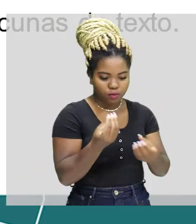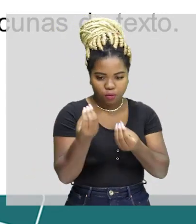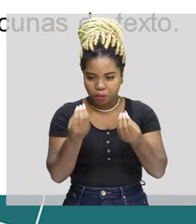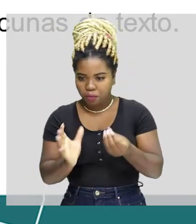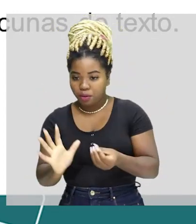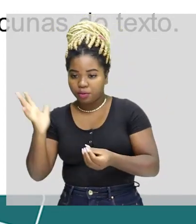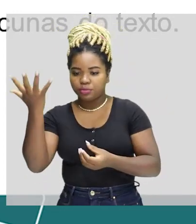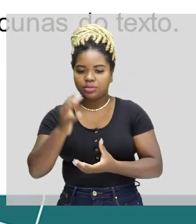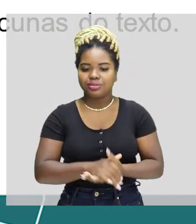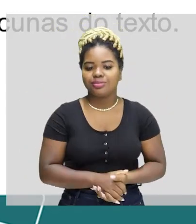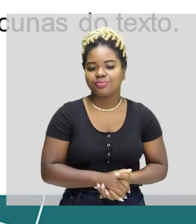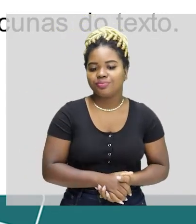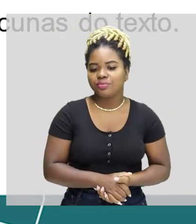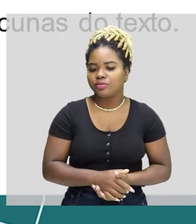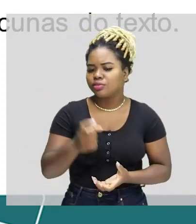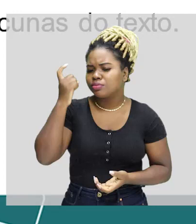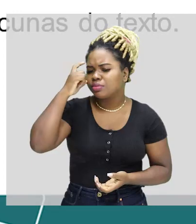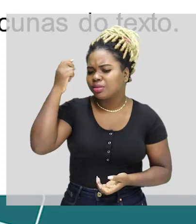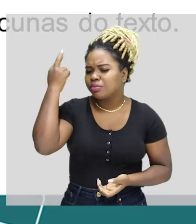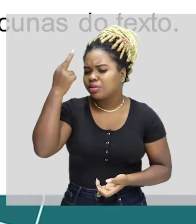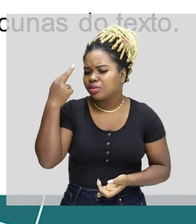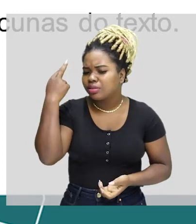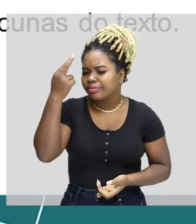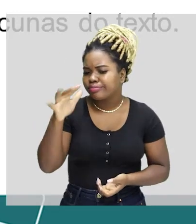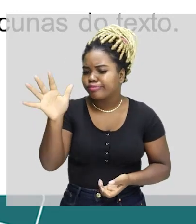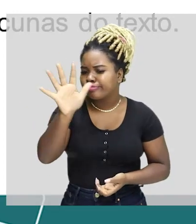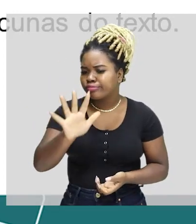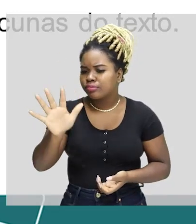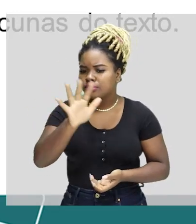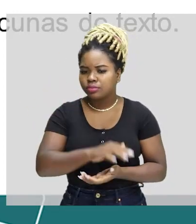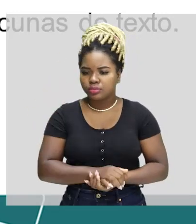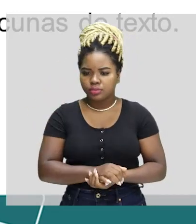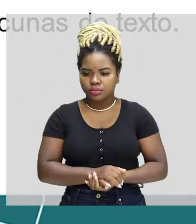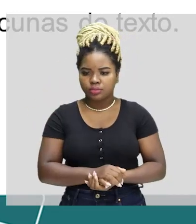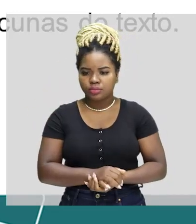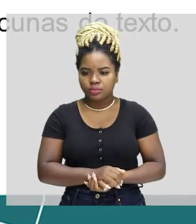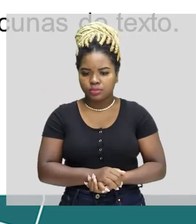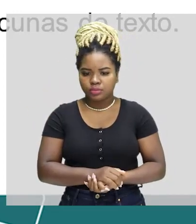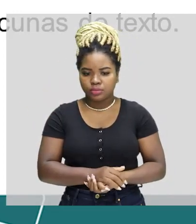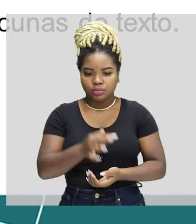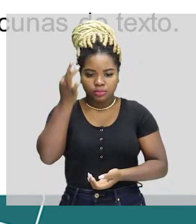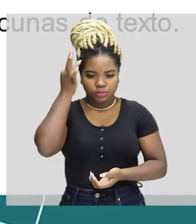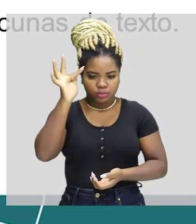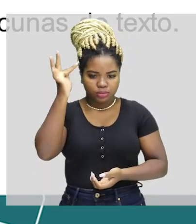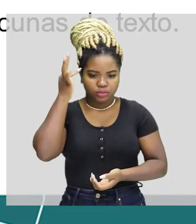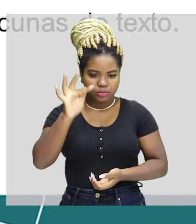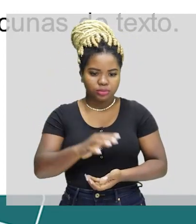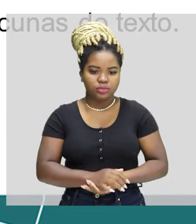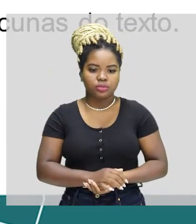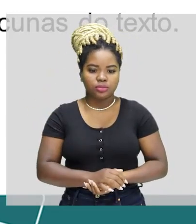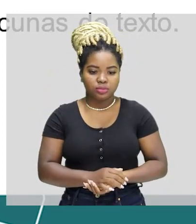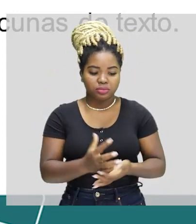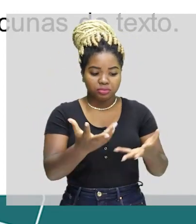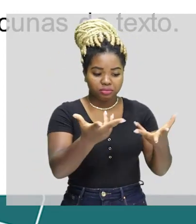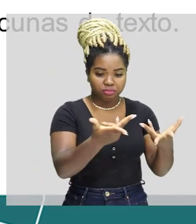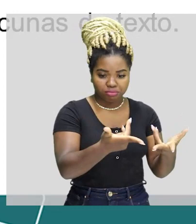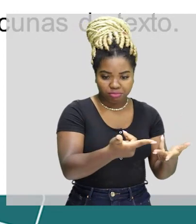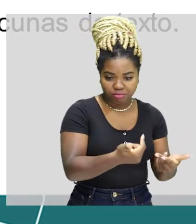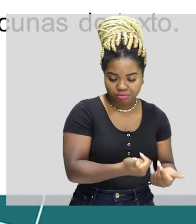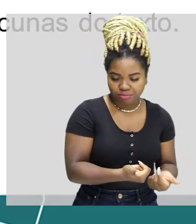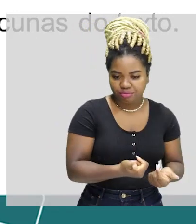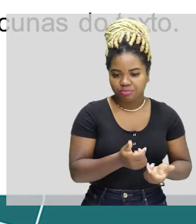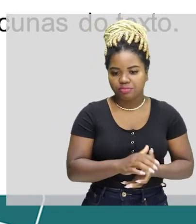em geral. E a filosofia ela tem muita esta qualidade de fazer você enxergar o quadro todo, que